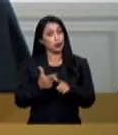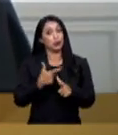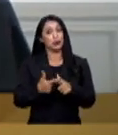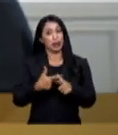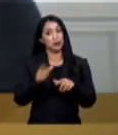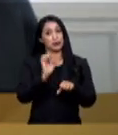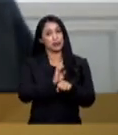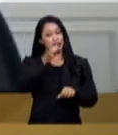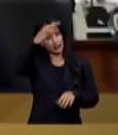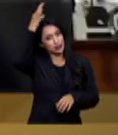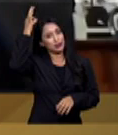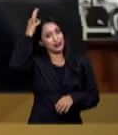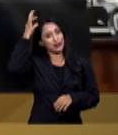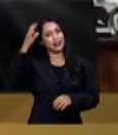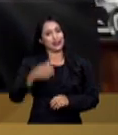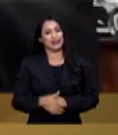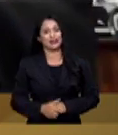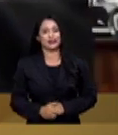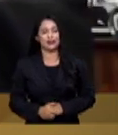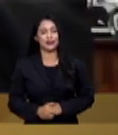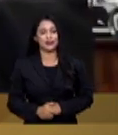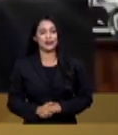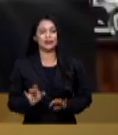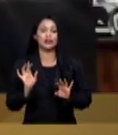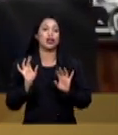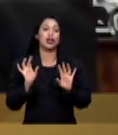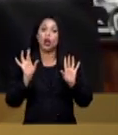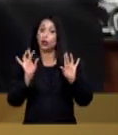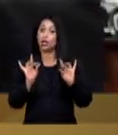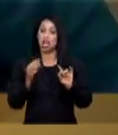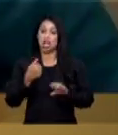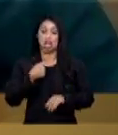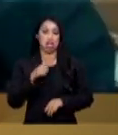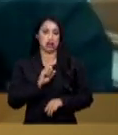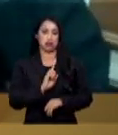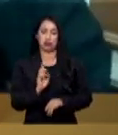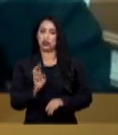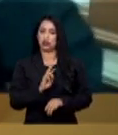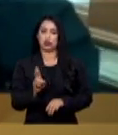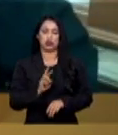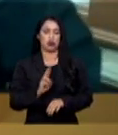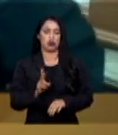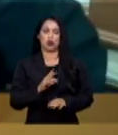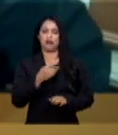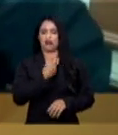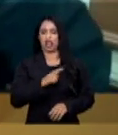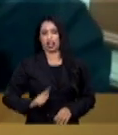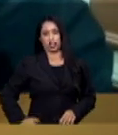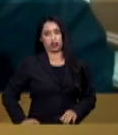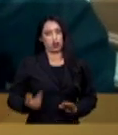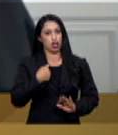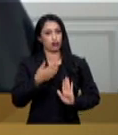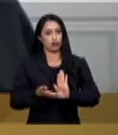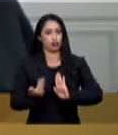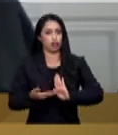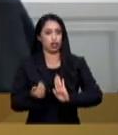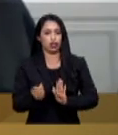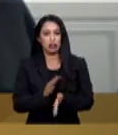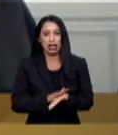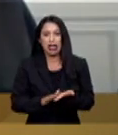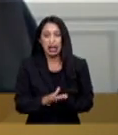Santo. Então, há um detalhe, como eu não sou governador, eu não estou tirando ninguém.